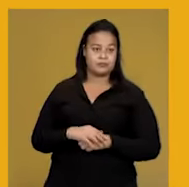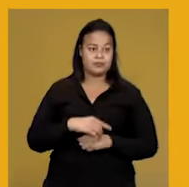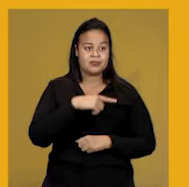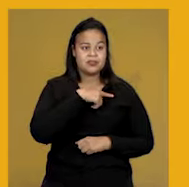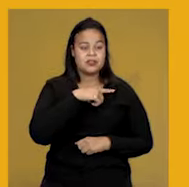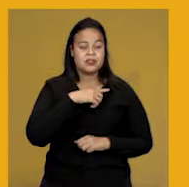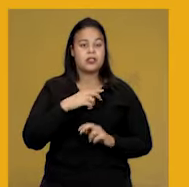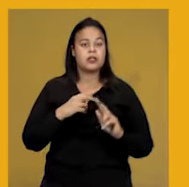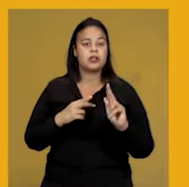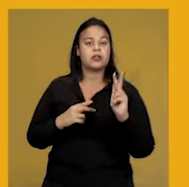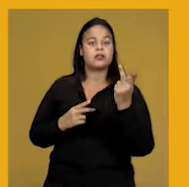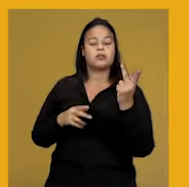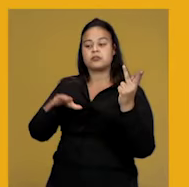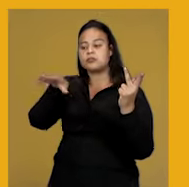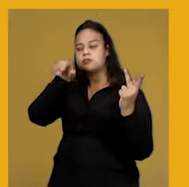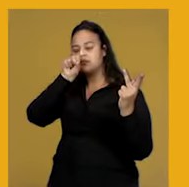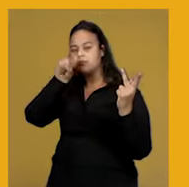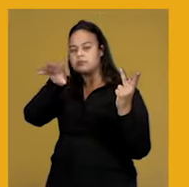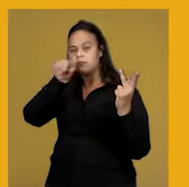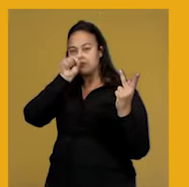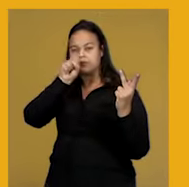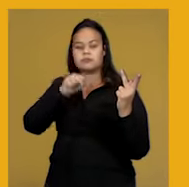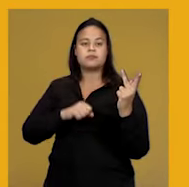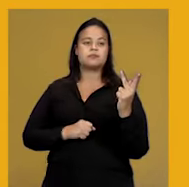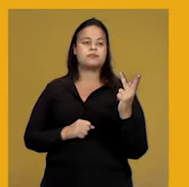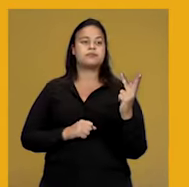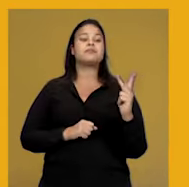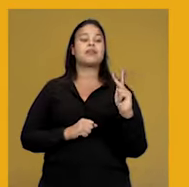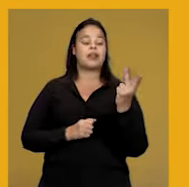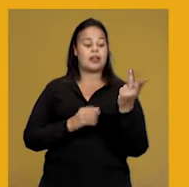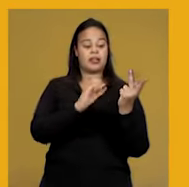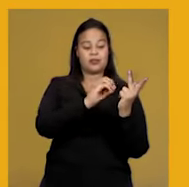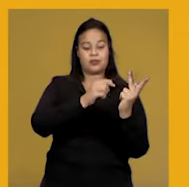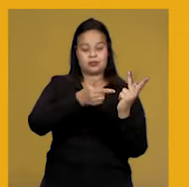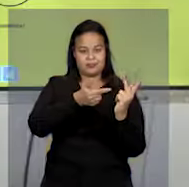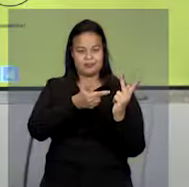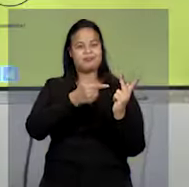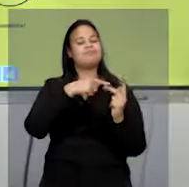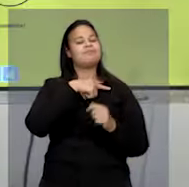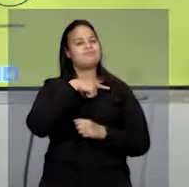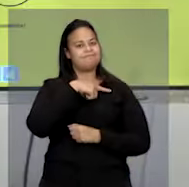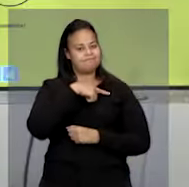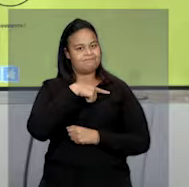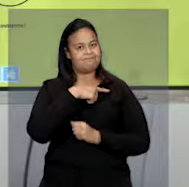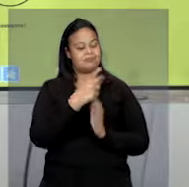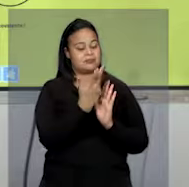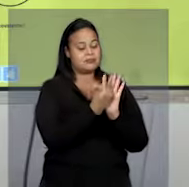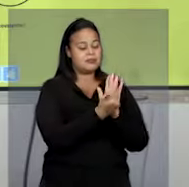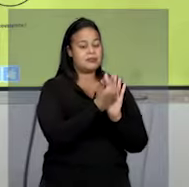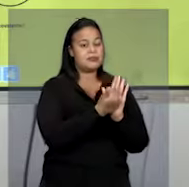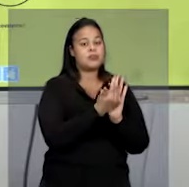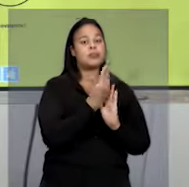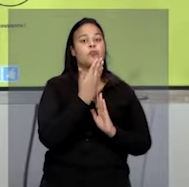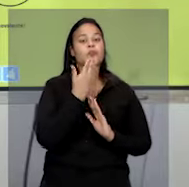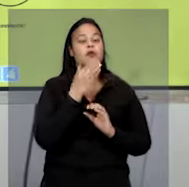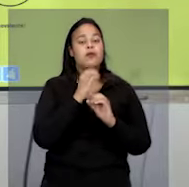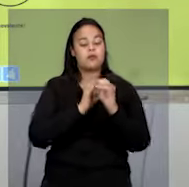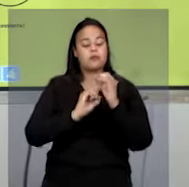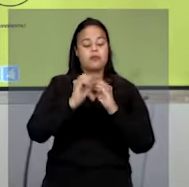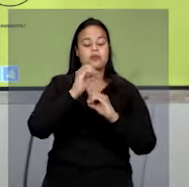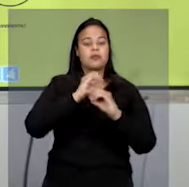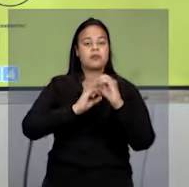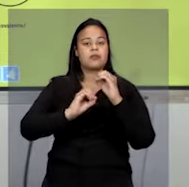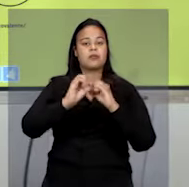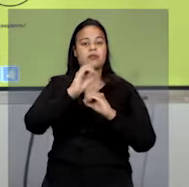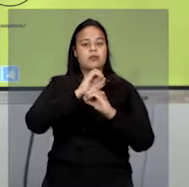tenho oxigênio, né? Aqui tem uma H2, ó, uma representação simbólica da molécula de água. Mas